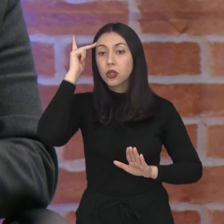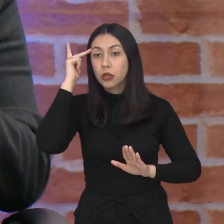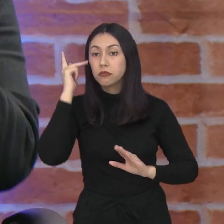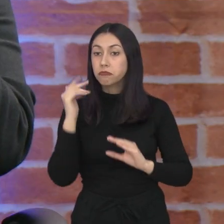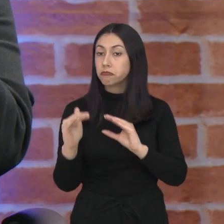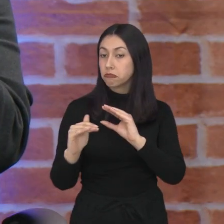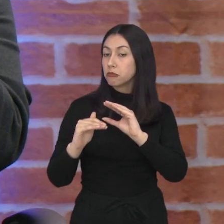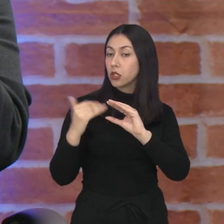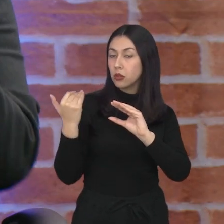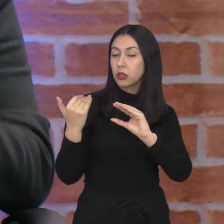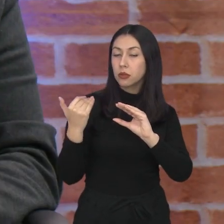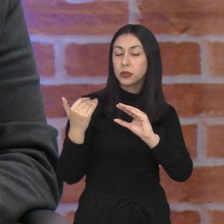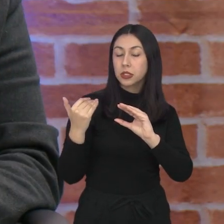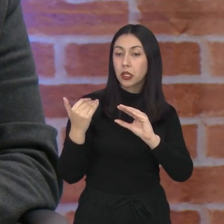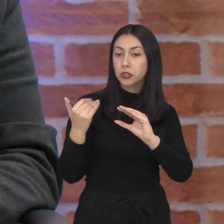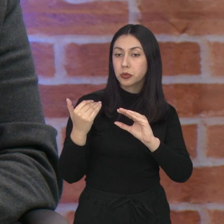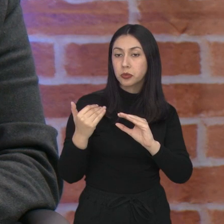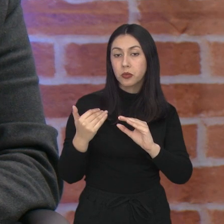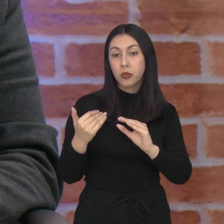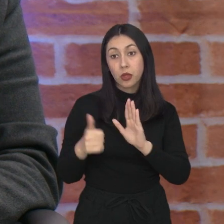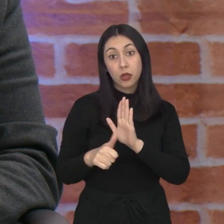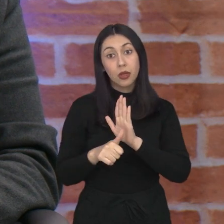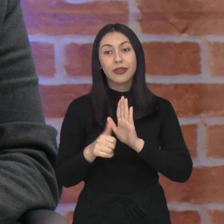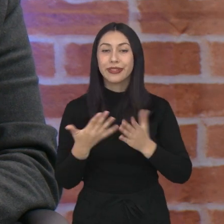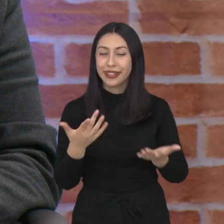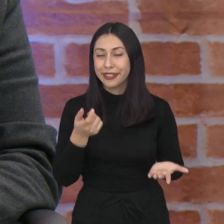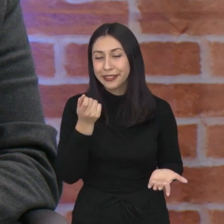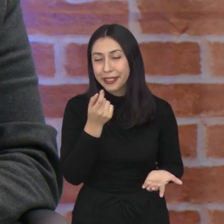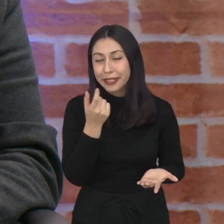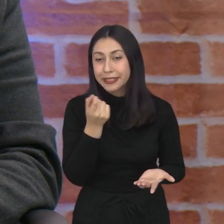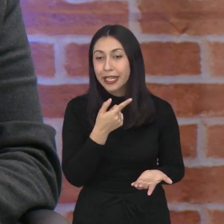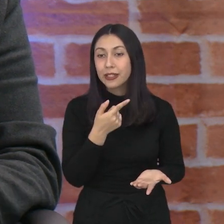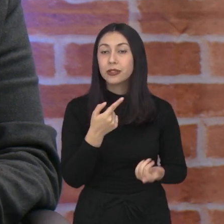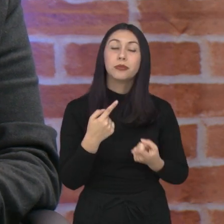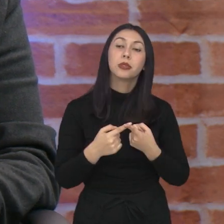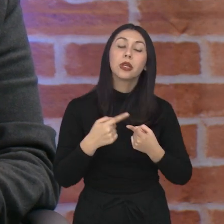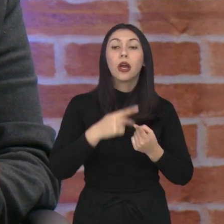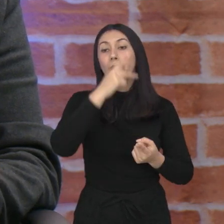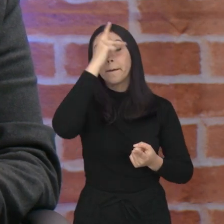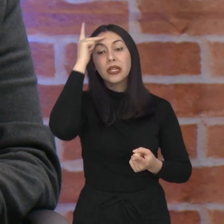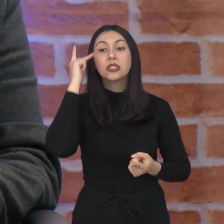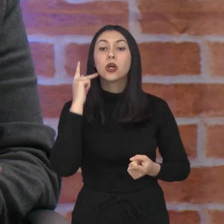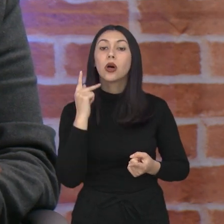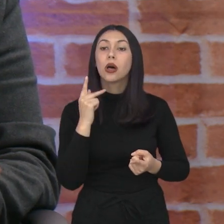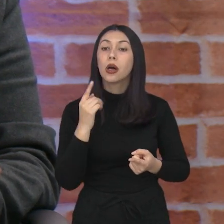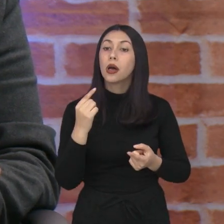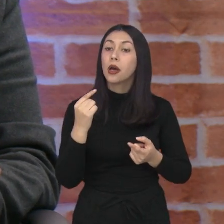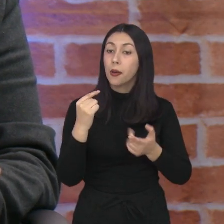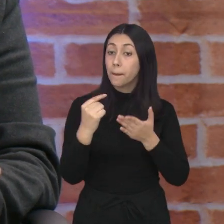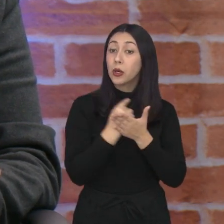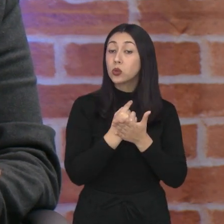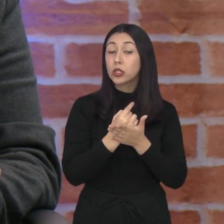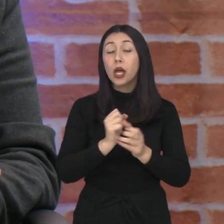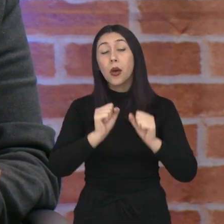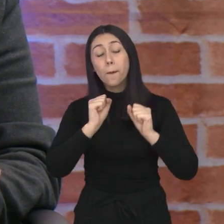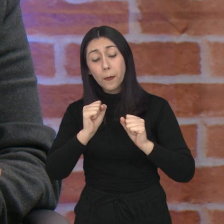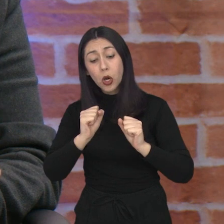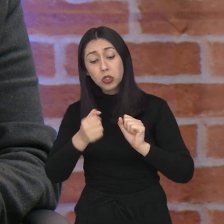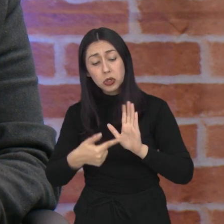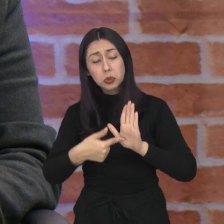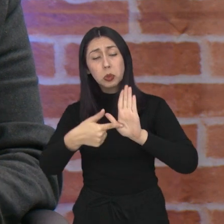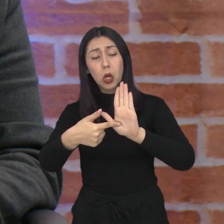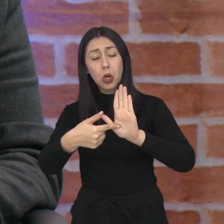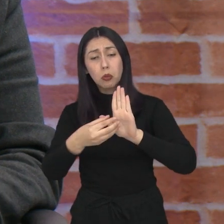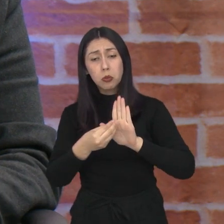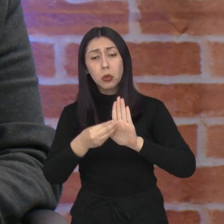escreve, aí eu rolo uma negociação. Primeiro, é muito engraçado, porque as pessoas escrevem, pedem autorização para publicar meu trabalho.